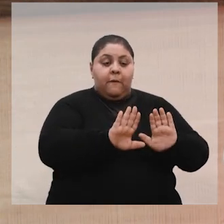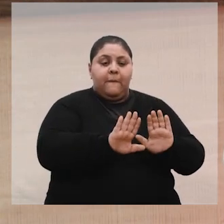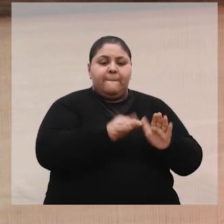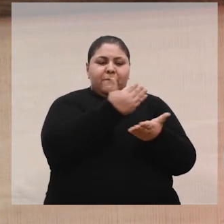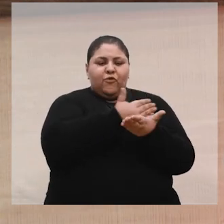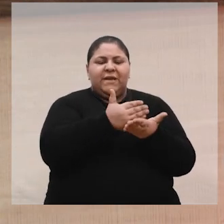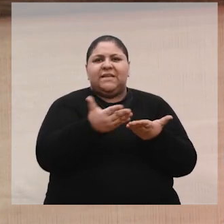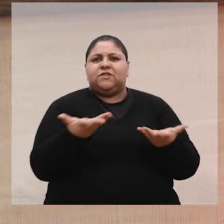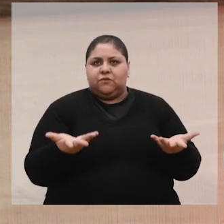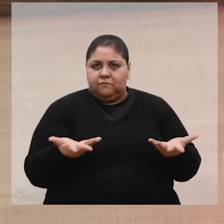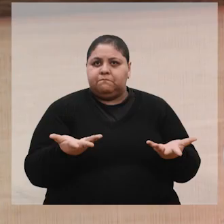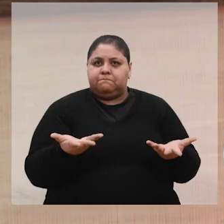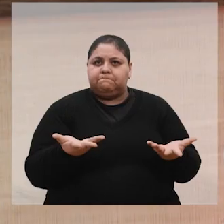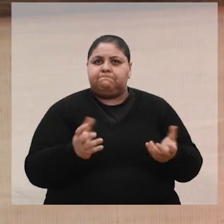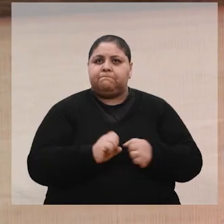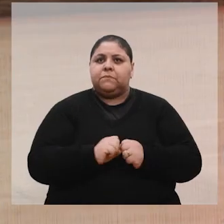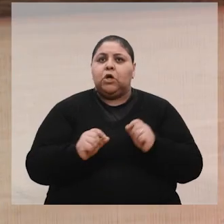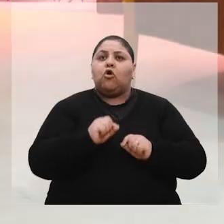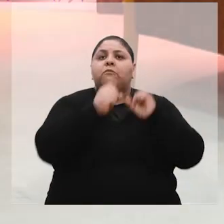dos autores, por exemplo?